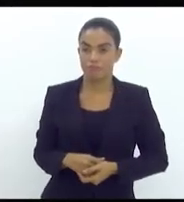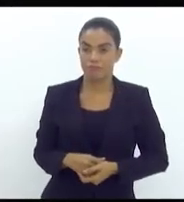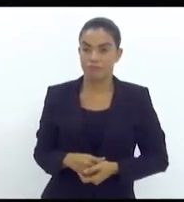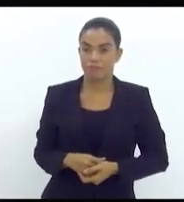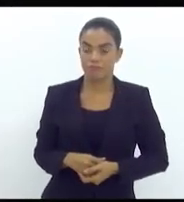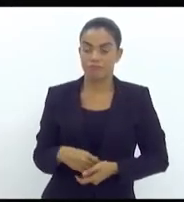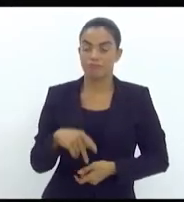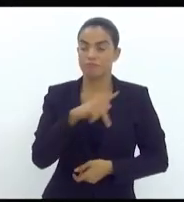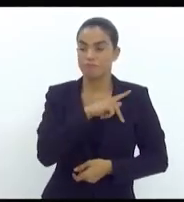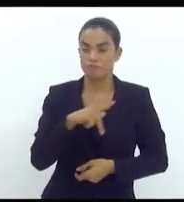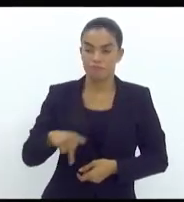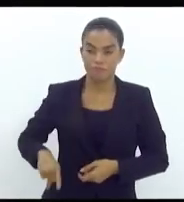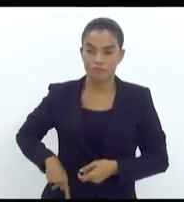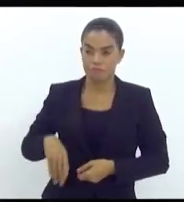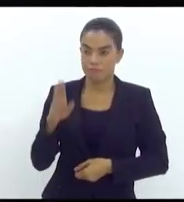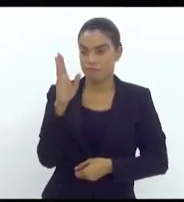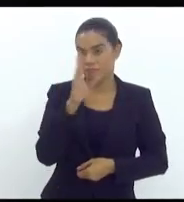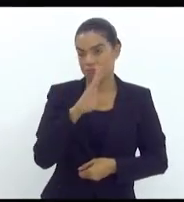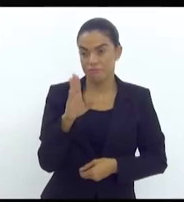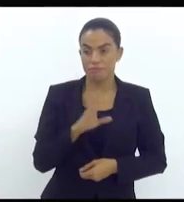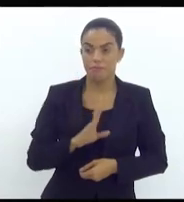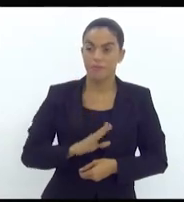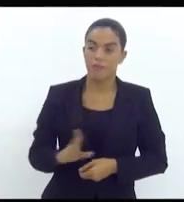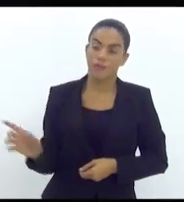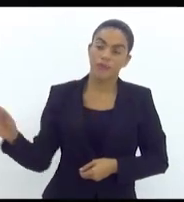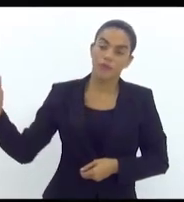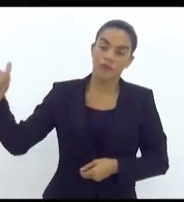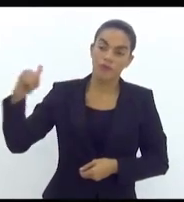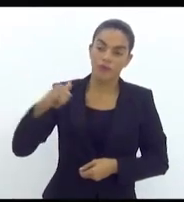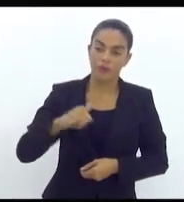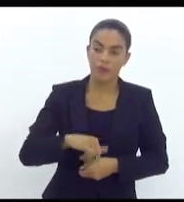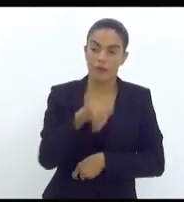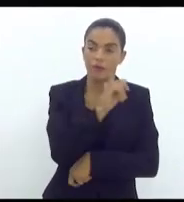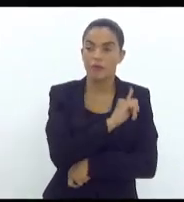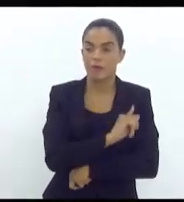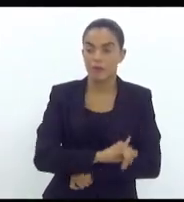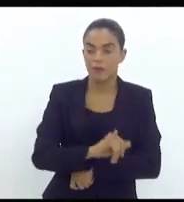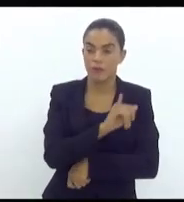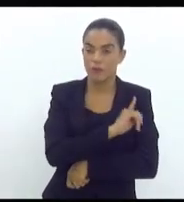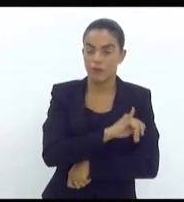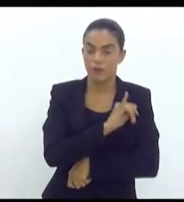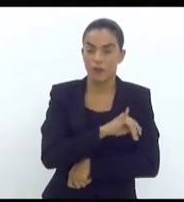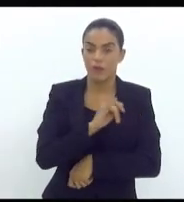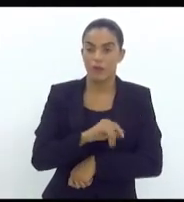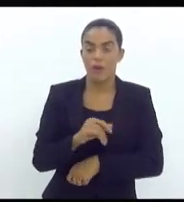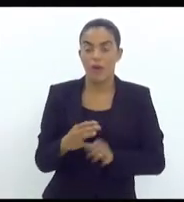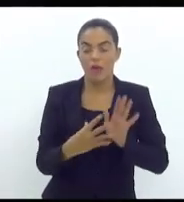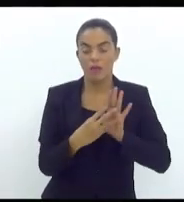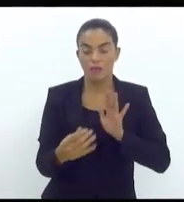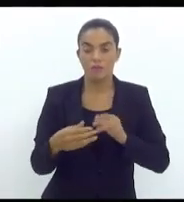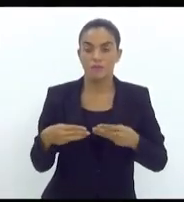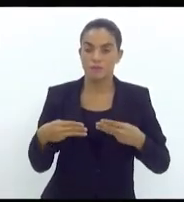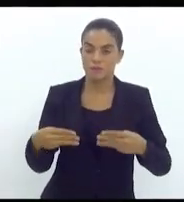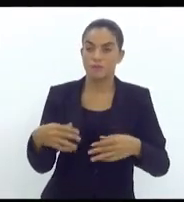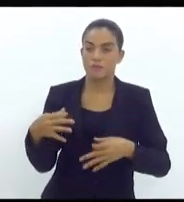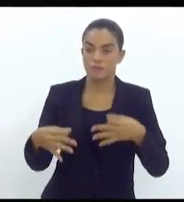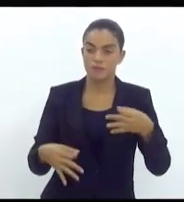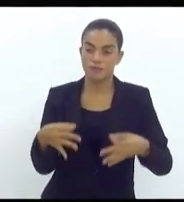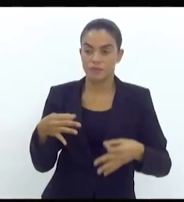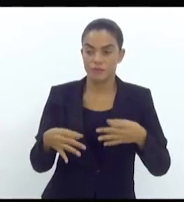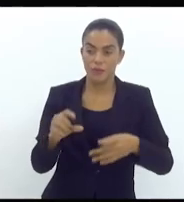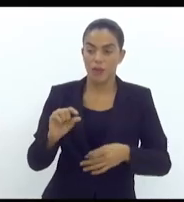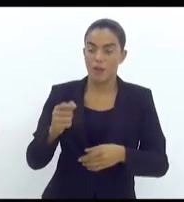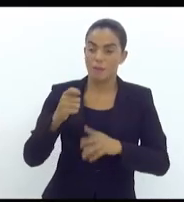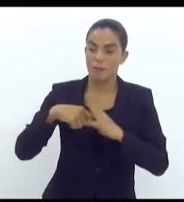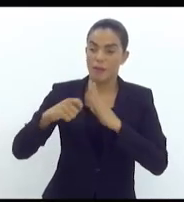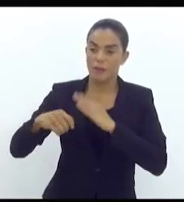e o presidente do Brasil vem aqui a exemplo do seu Ministro da Justiça tempos